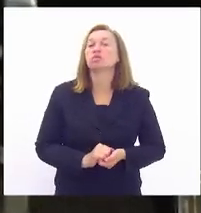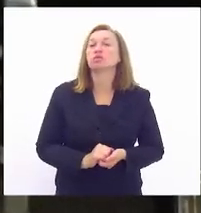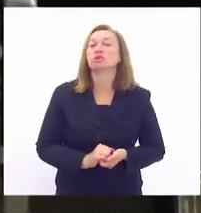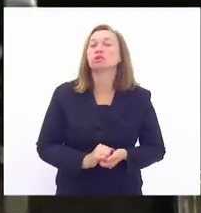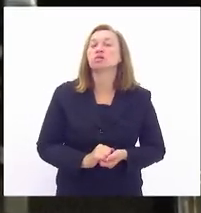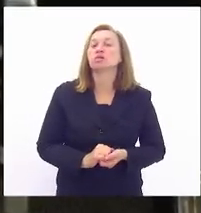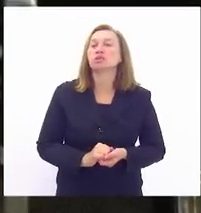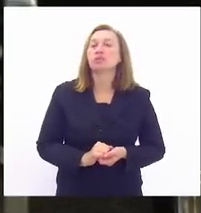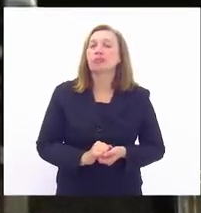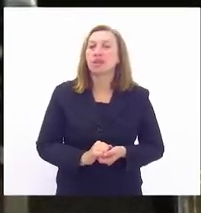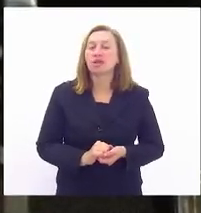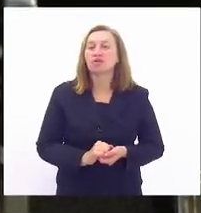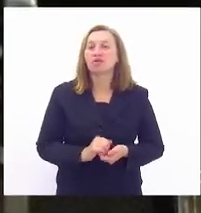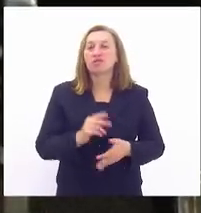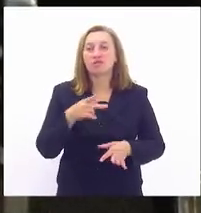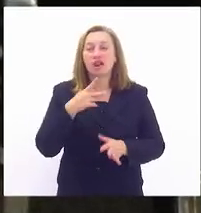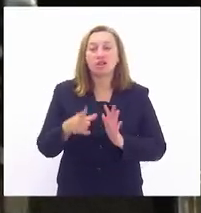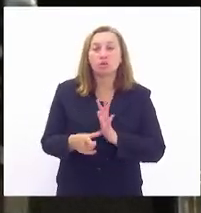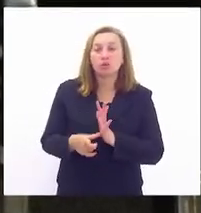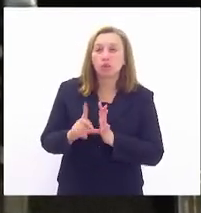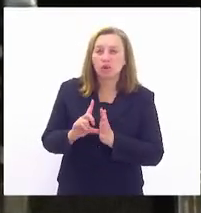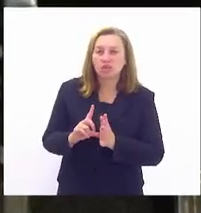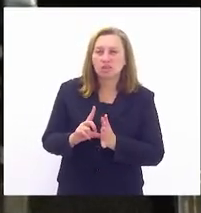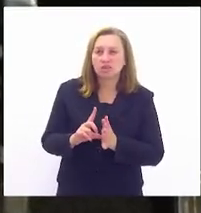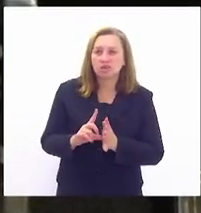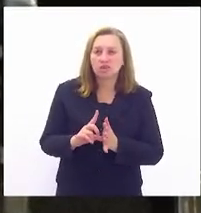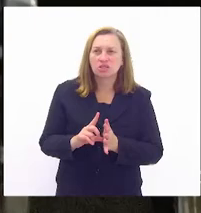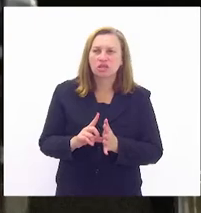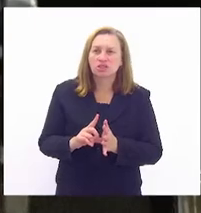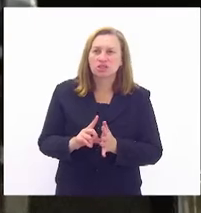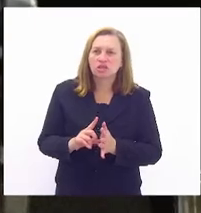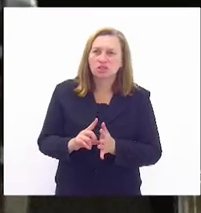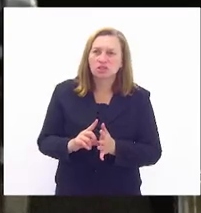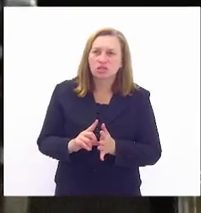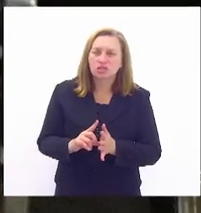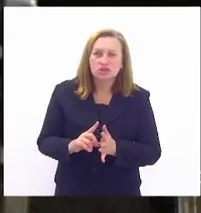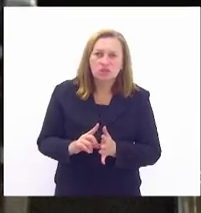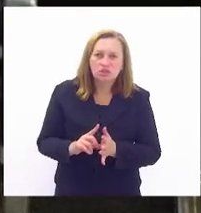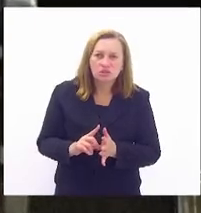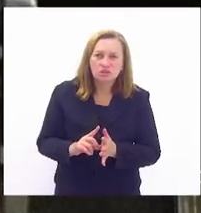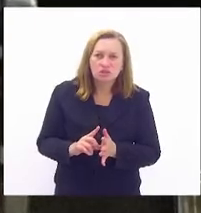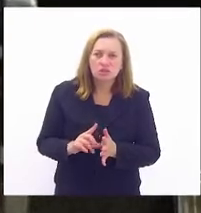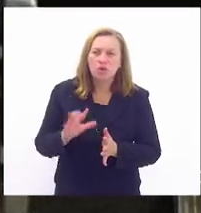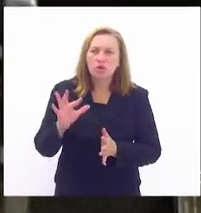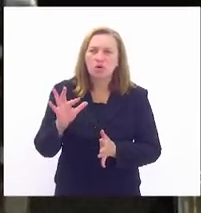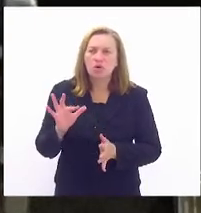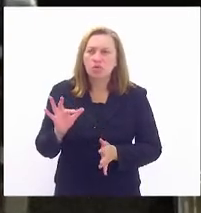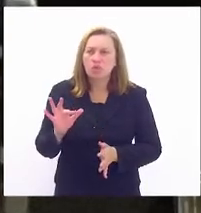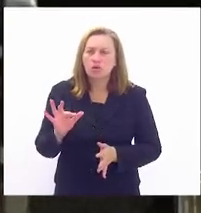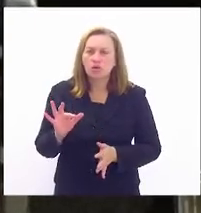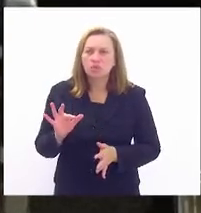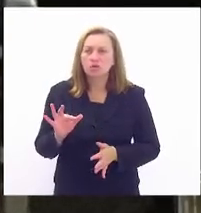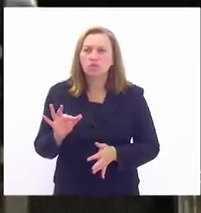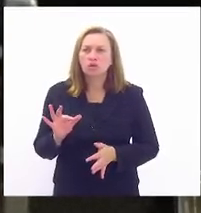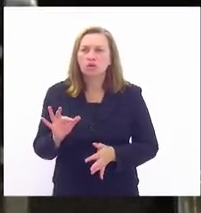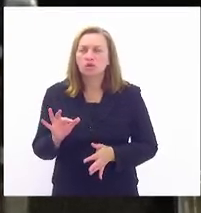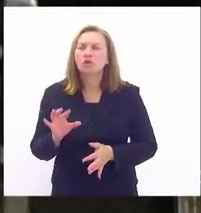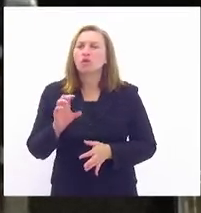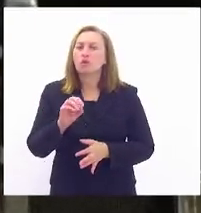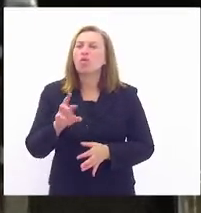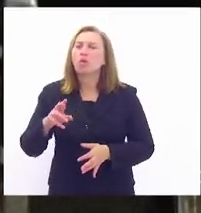no alto forno, como foi falado anteriormente, colocar filtro no alto forno queima com fogo lá. Tem que colocar correias